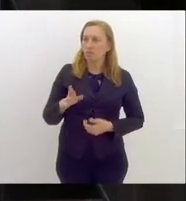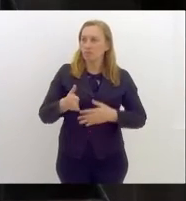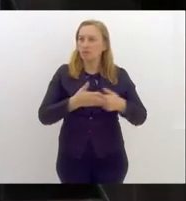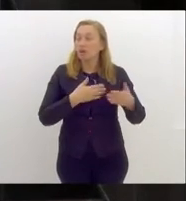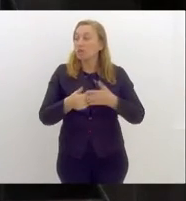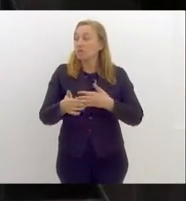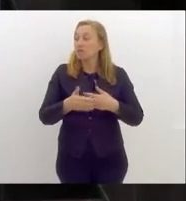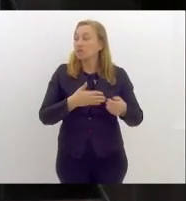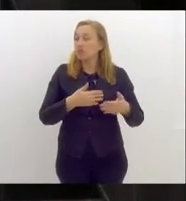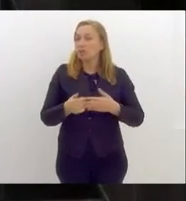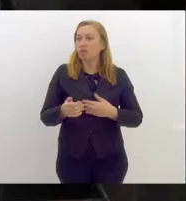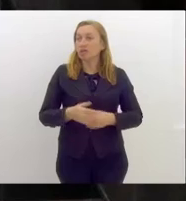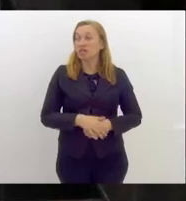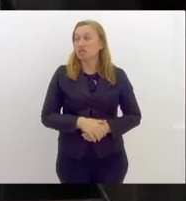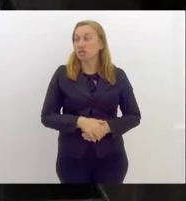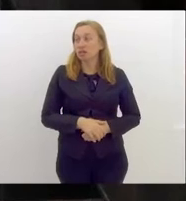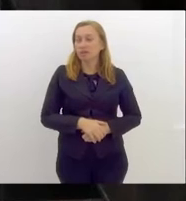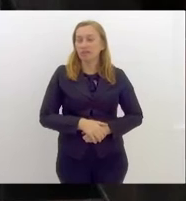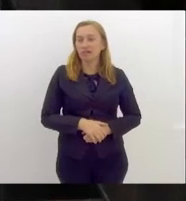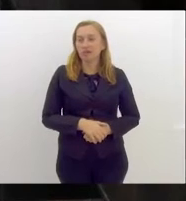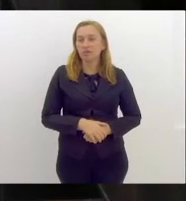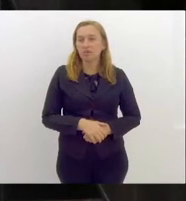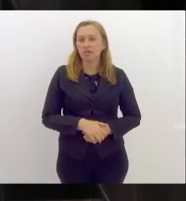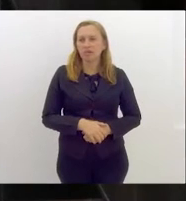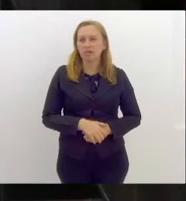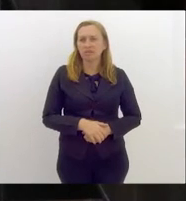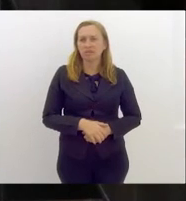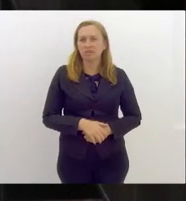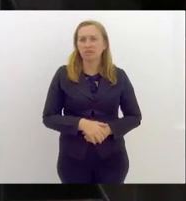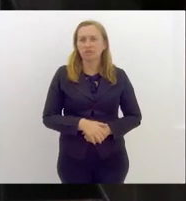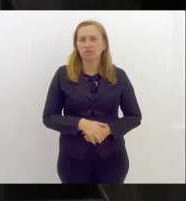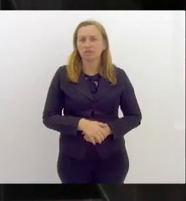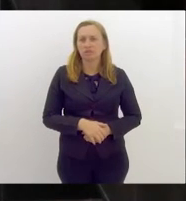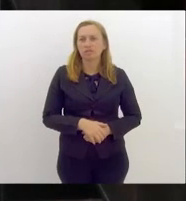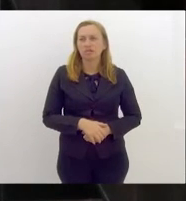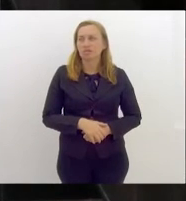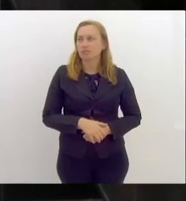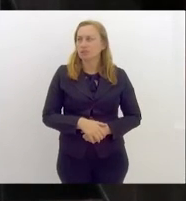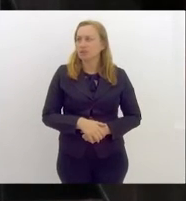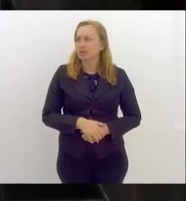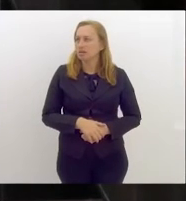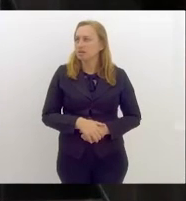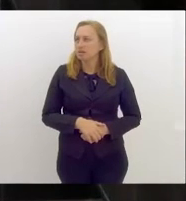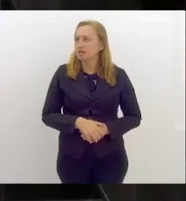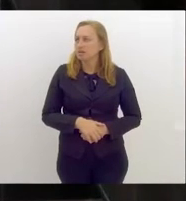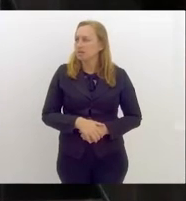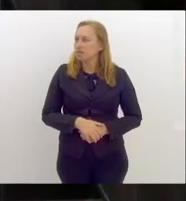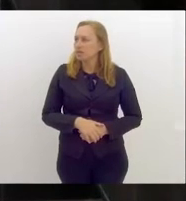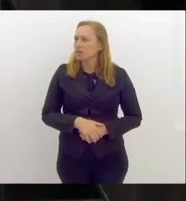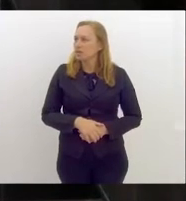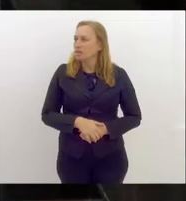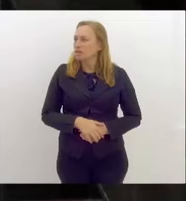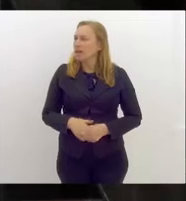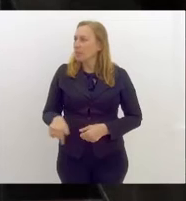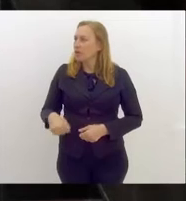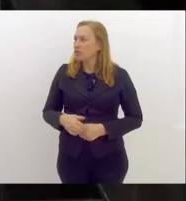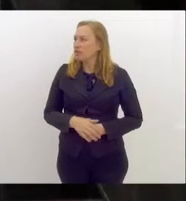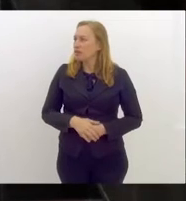pode fazer isso Aliás na CPI da intolerância sobre intolerância religiosa que nós